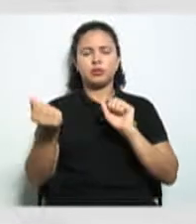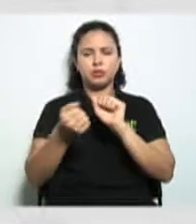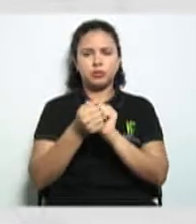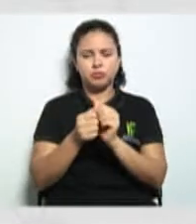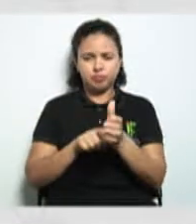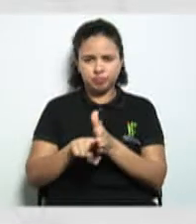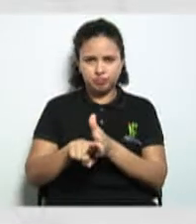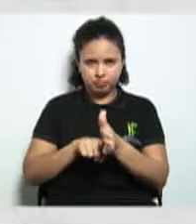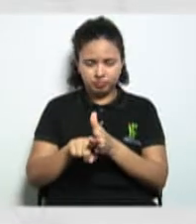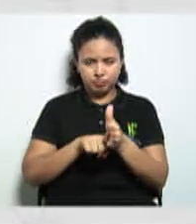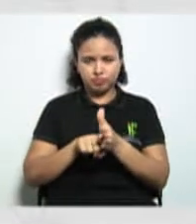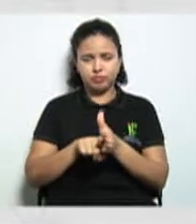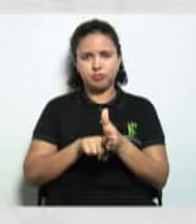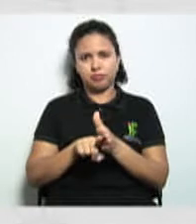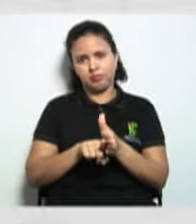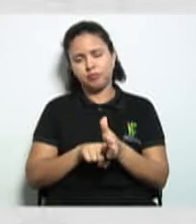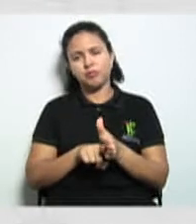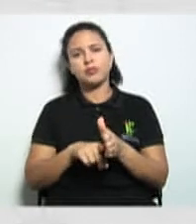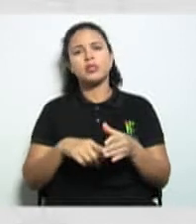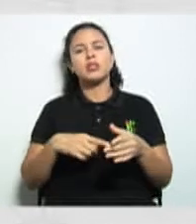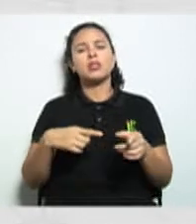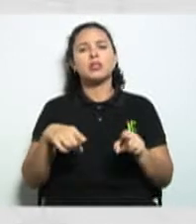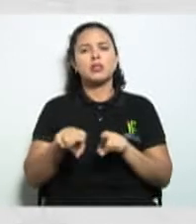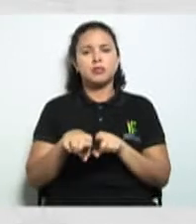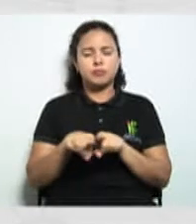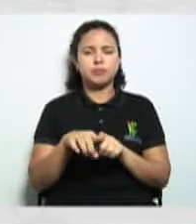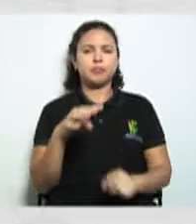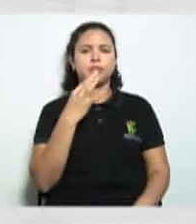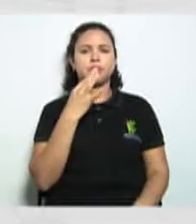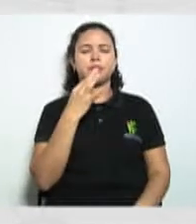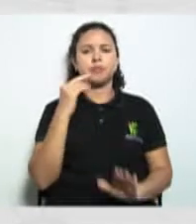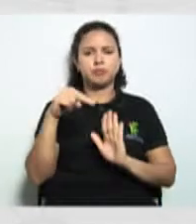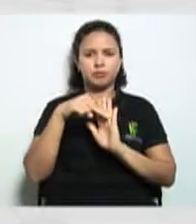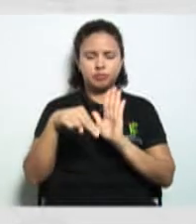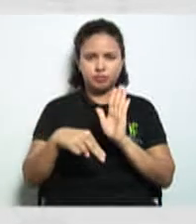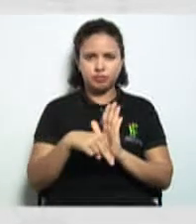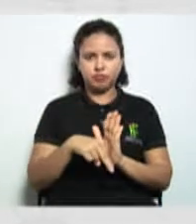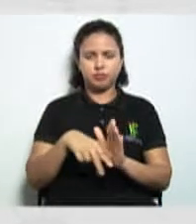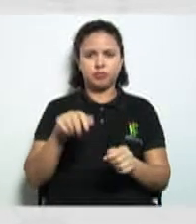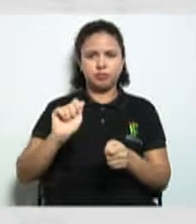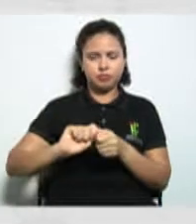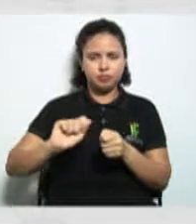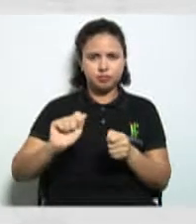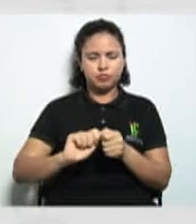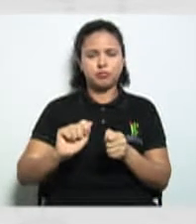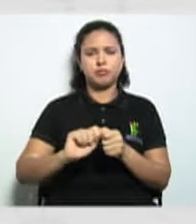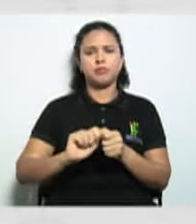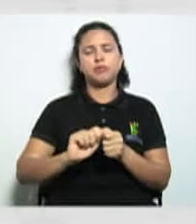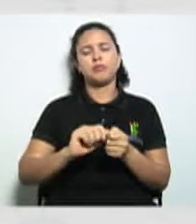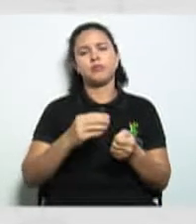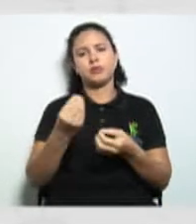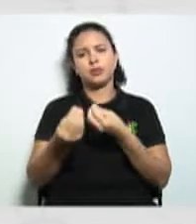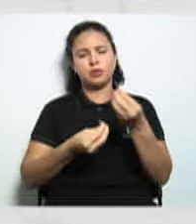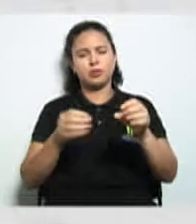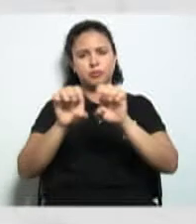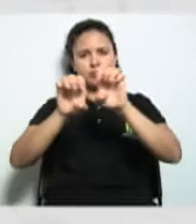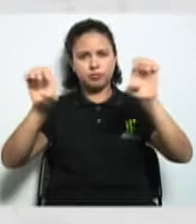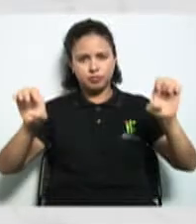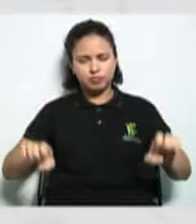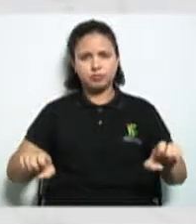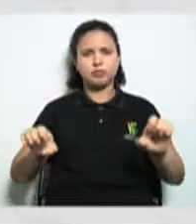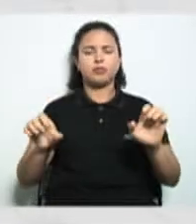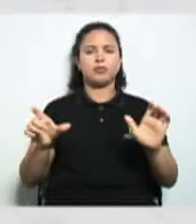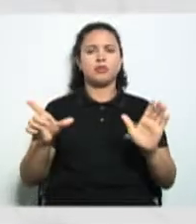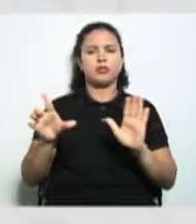intervenção, e conhecer as normas para elaboração de projeto de pesquisa, estrutura, citações